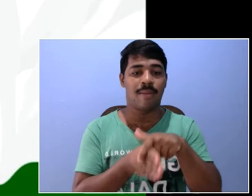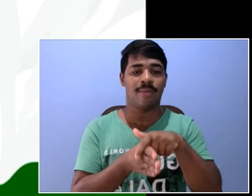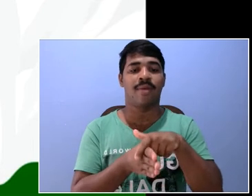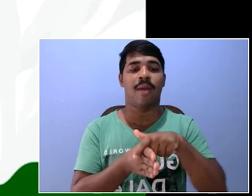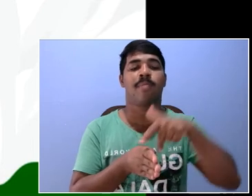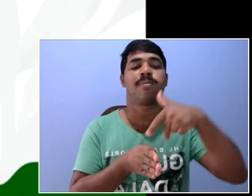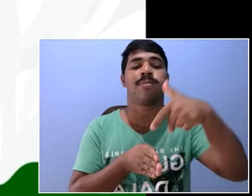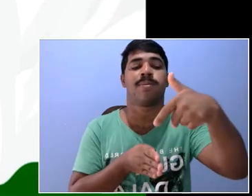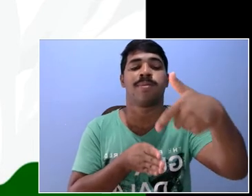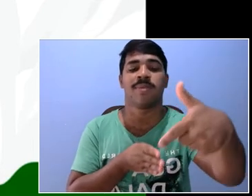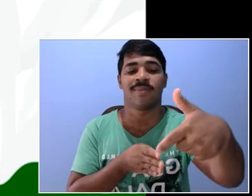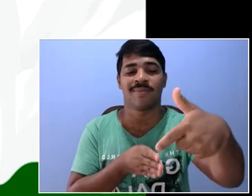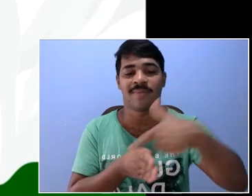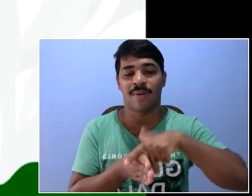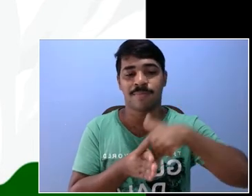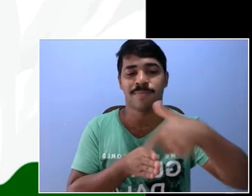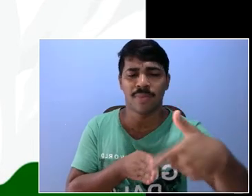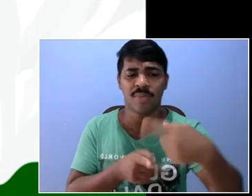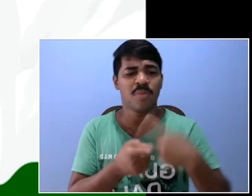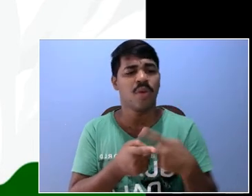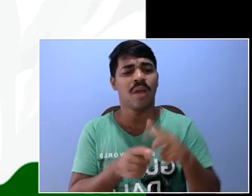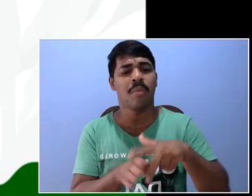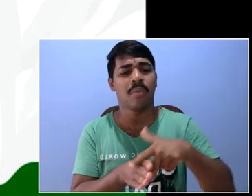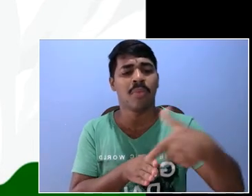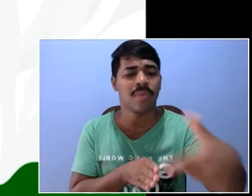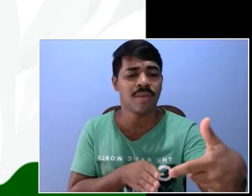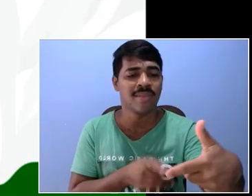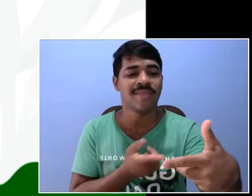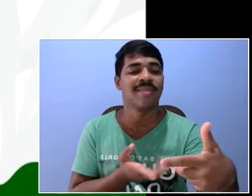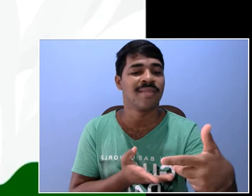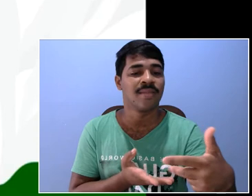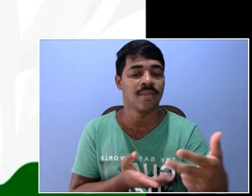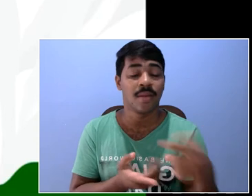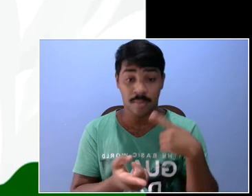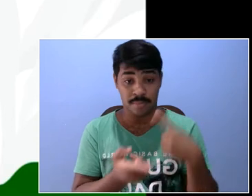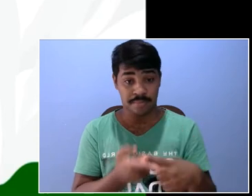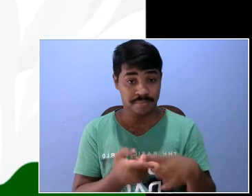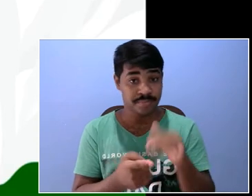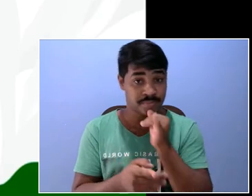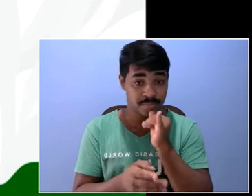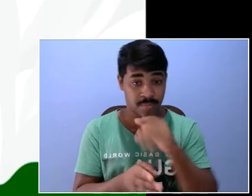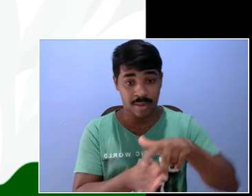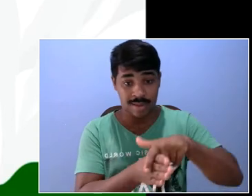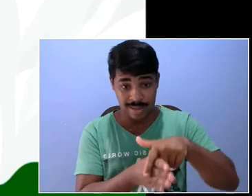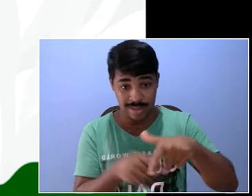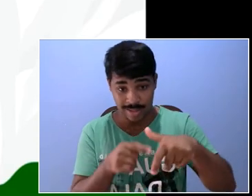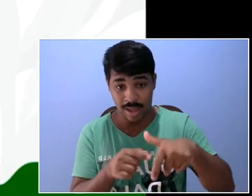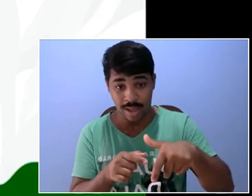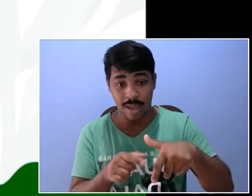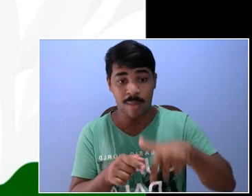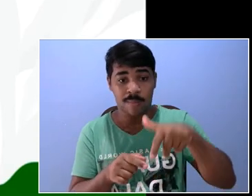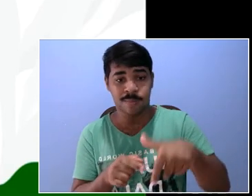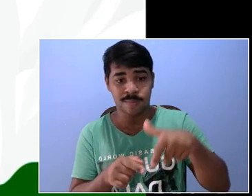a pessoa é jogada para frente. Por quê? Porque a tendência da pessoa junto com o cavalo é continuar